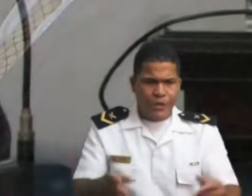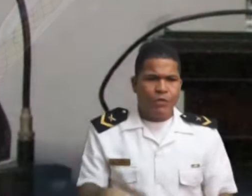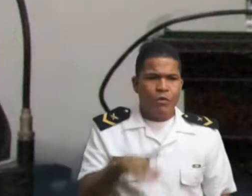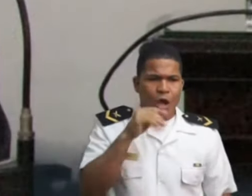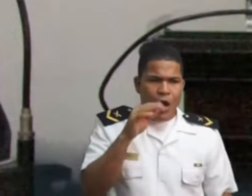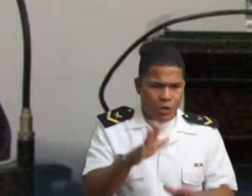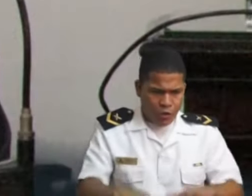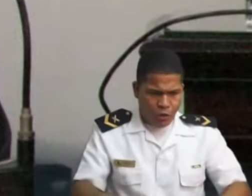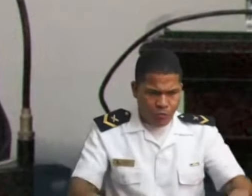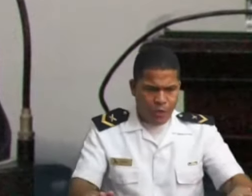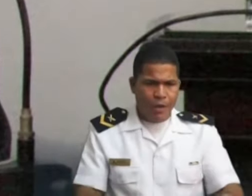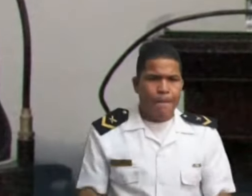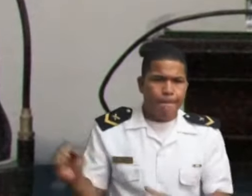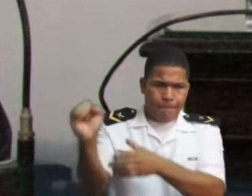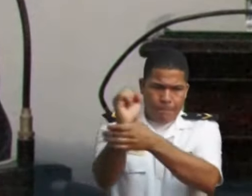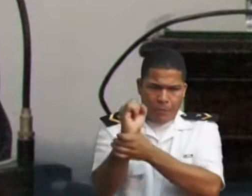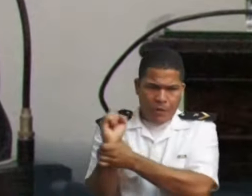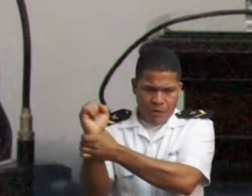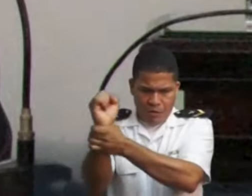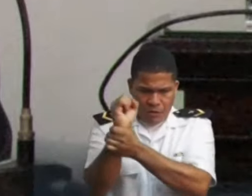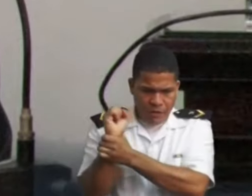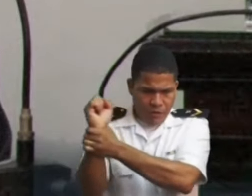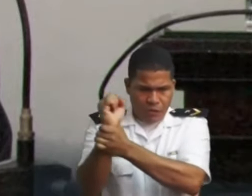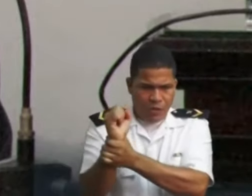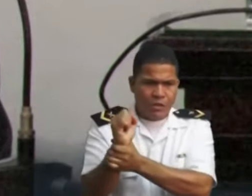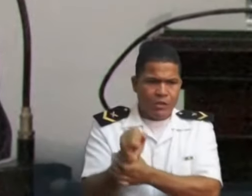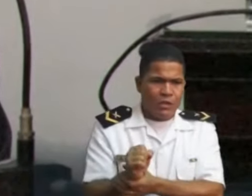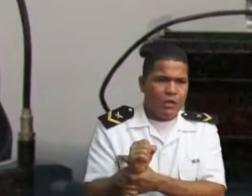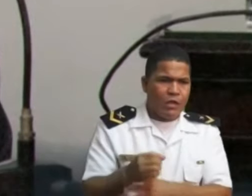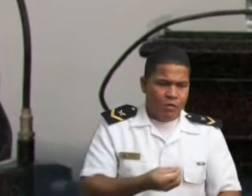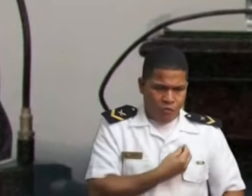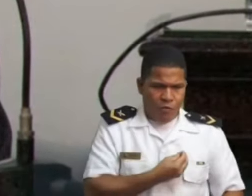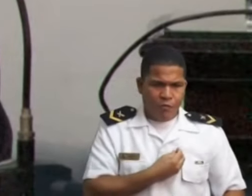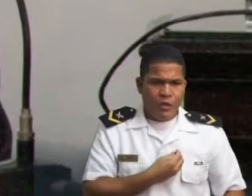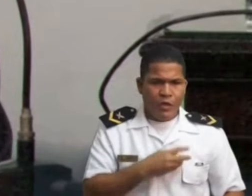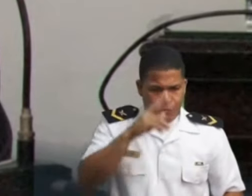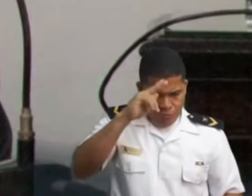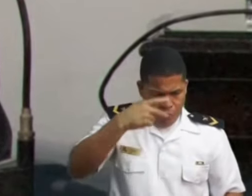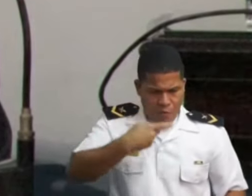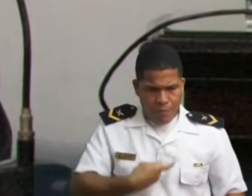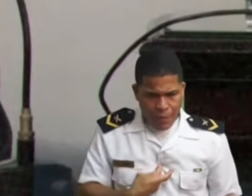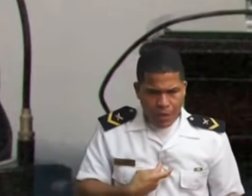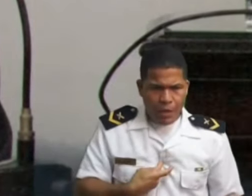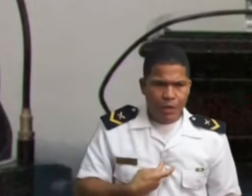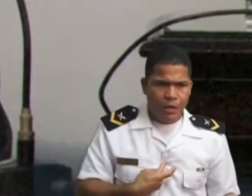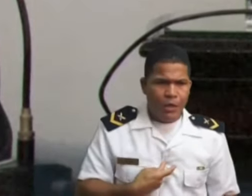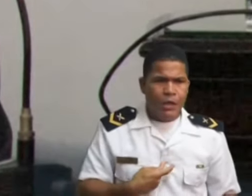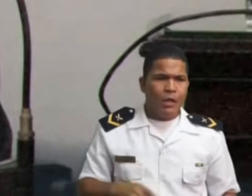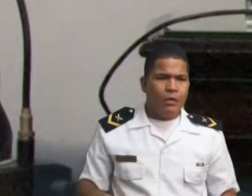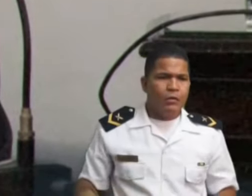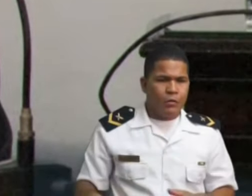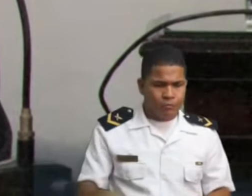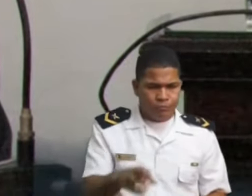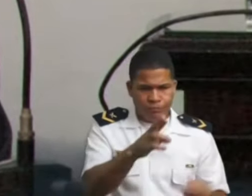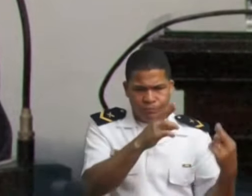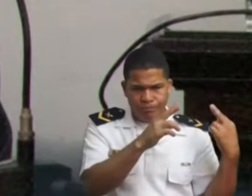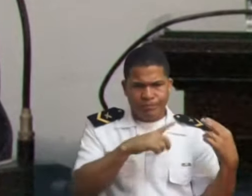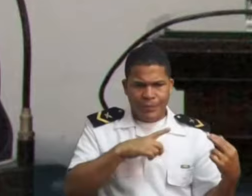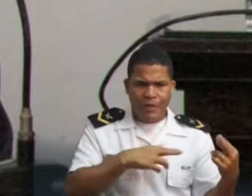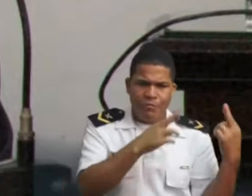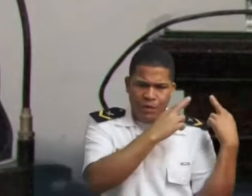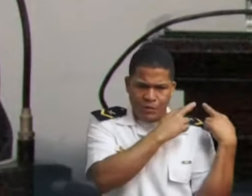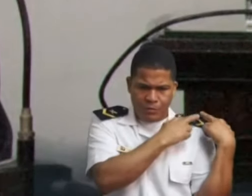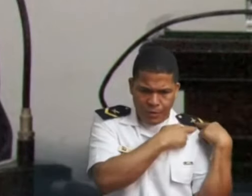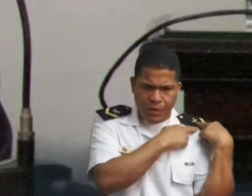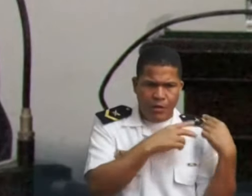segurança e da salvaguarda da vida humana em nossas águas jurisdicionais, possibilitando a responsabilização daqueles que dão